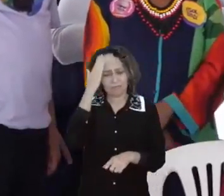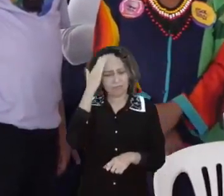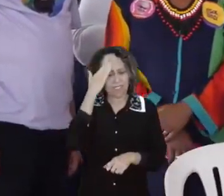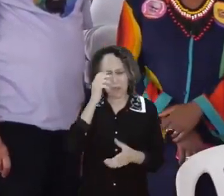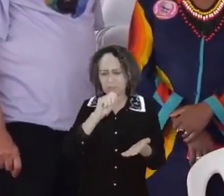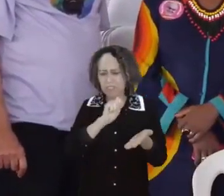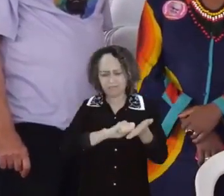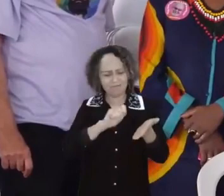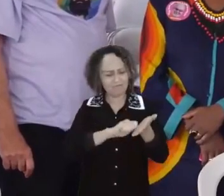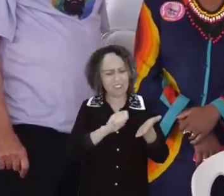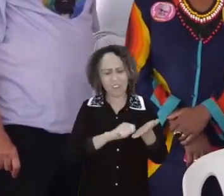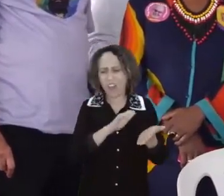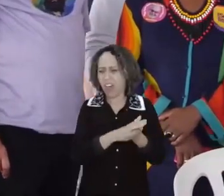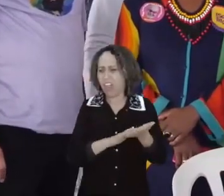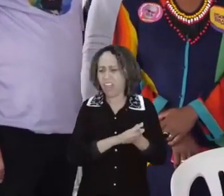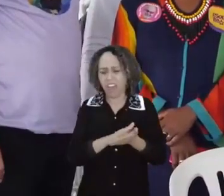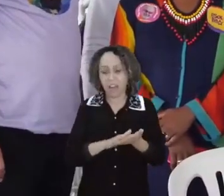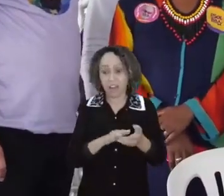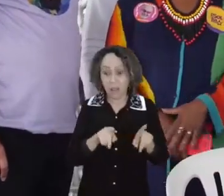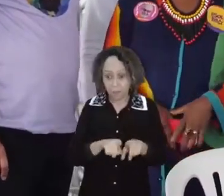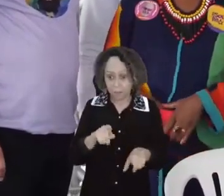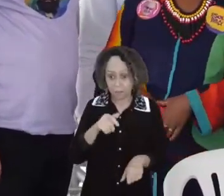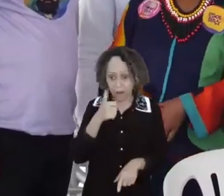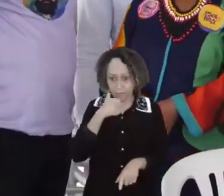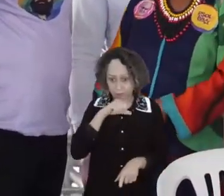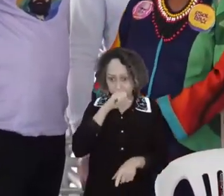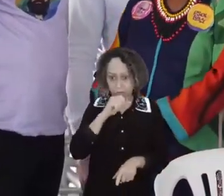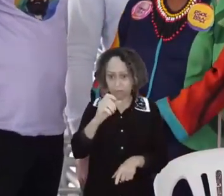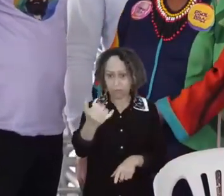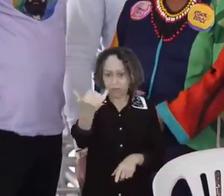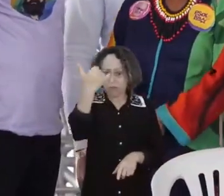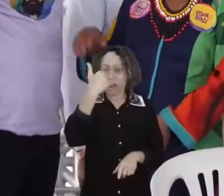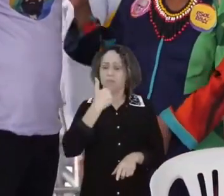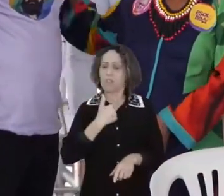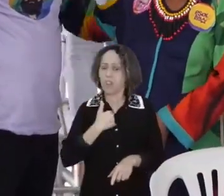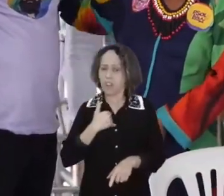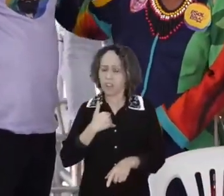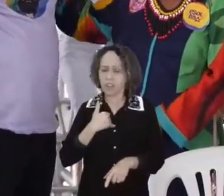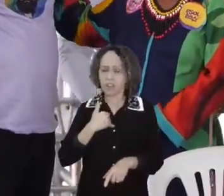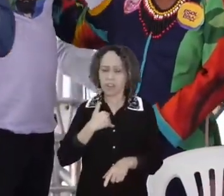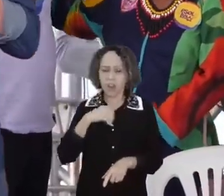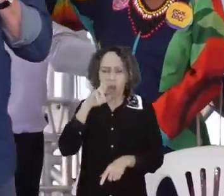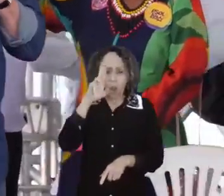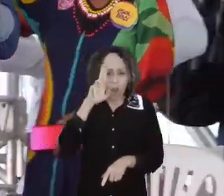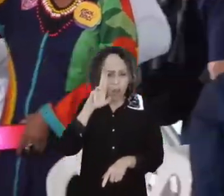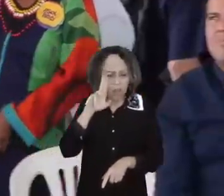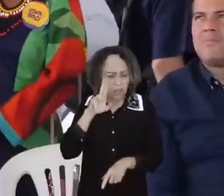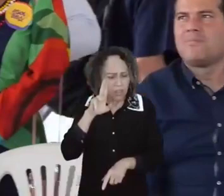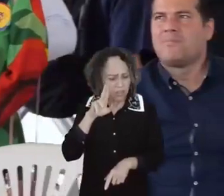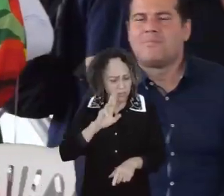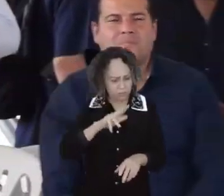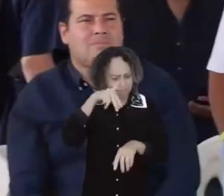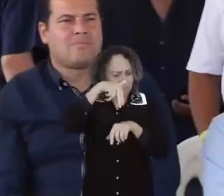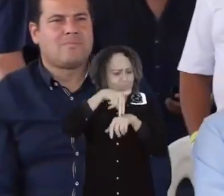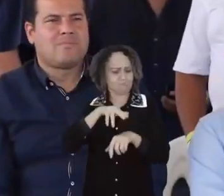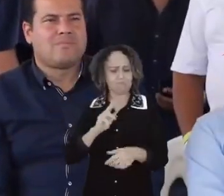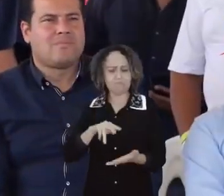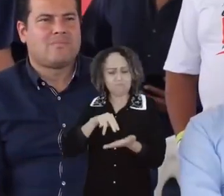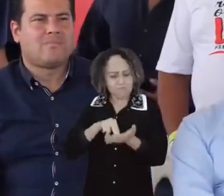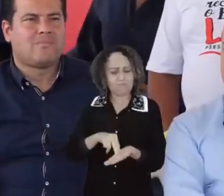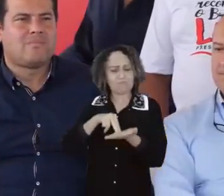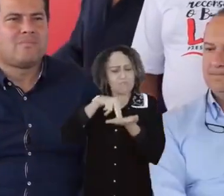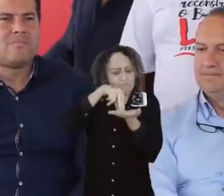baixe a cabeça. Se você baixar a cabeça, os outros montam em cima do teu pescoço. E